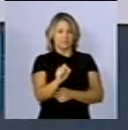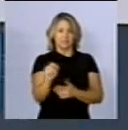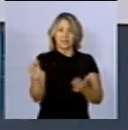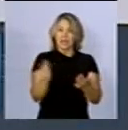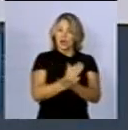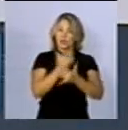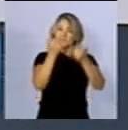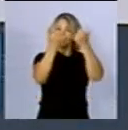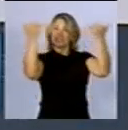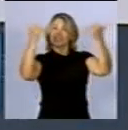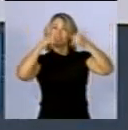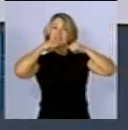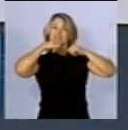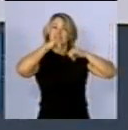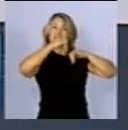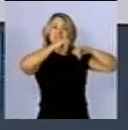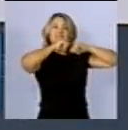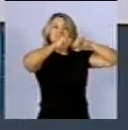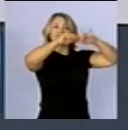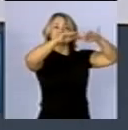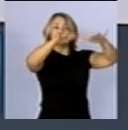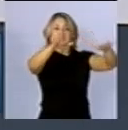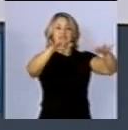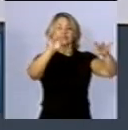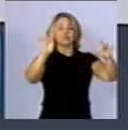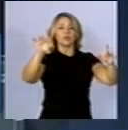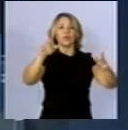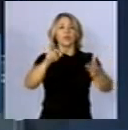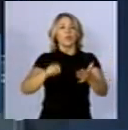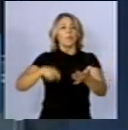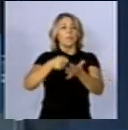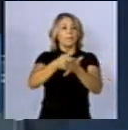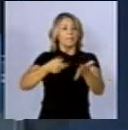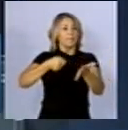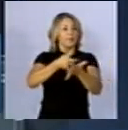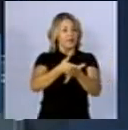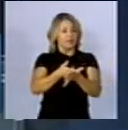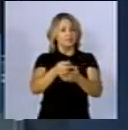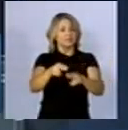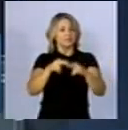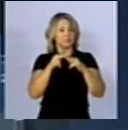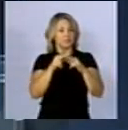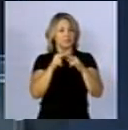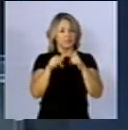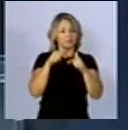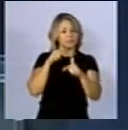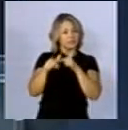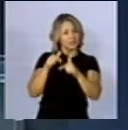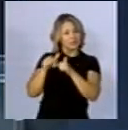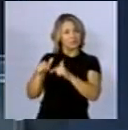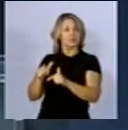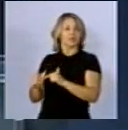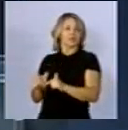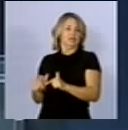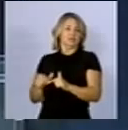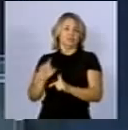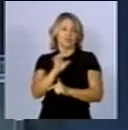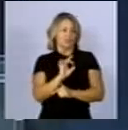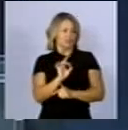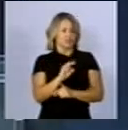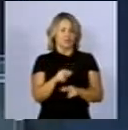linhas de transmissão são remuneradas, as transmissoras são remuneradas eh pelo ativo, pelo valor do ativo e não